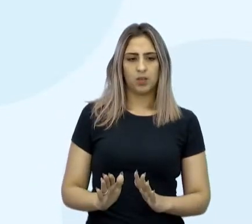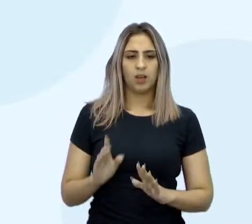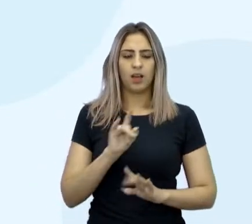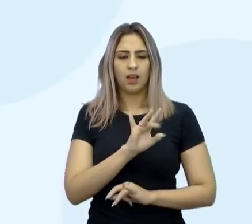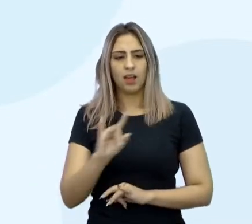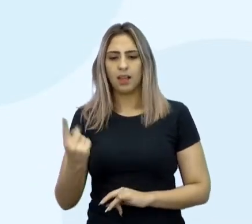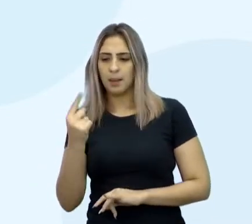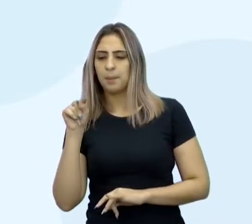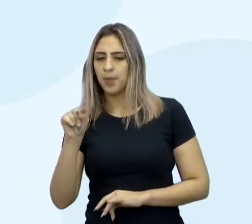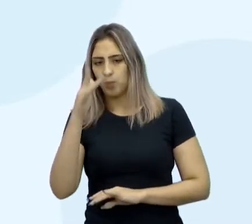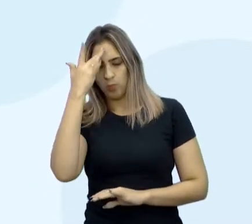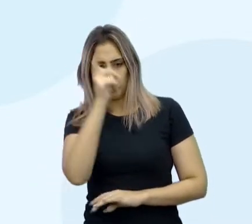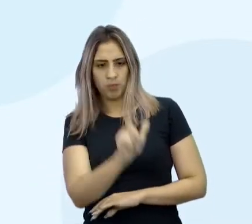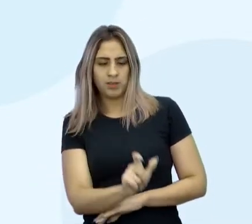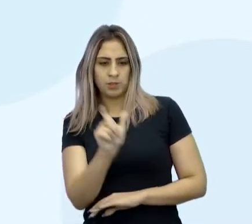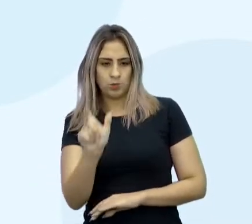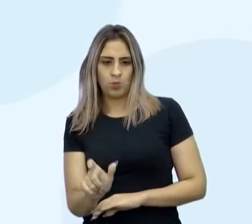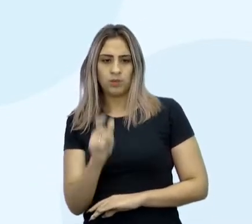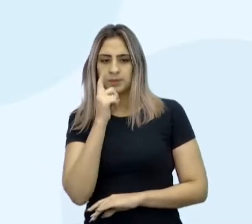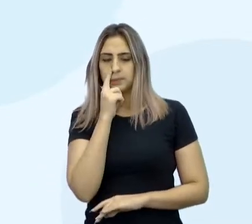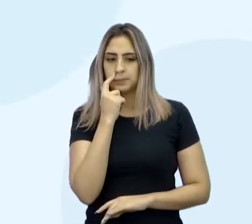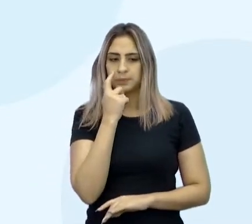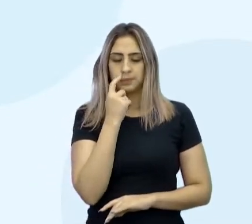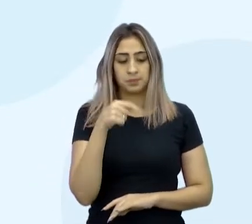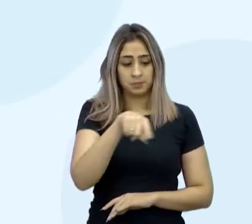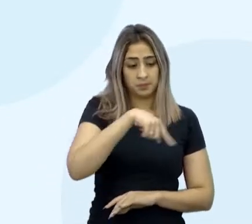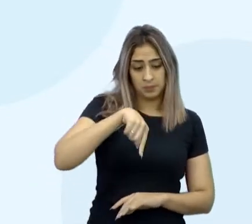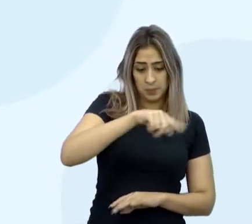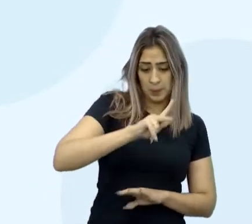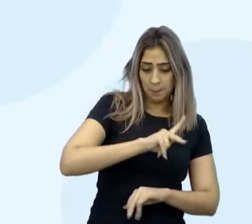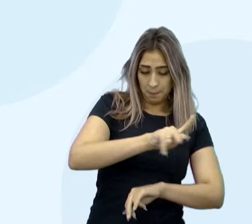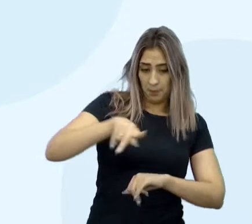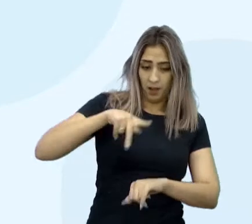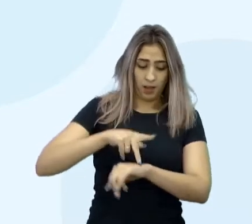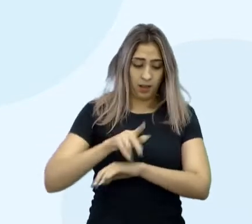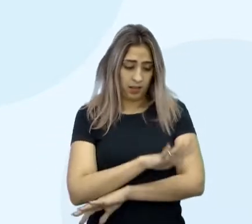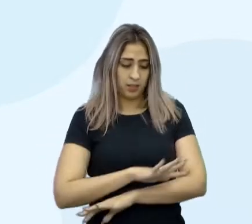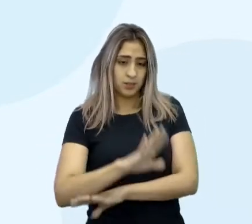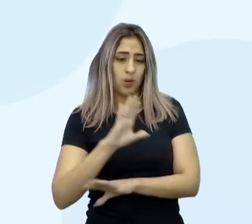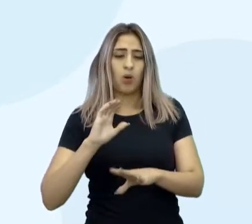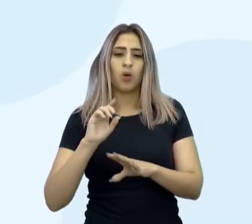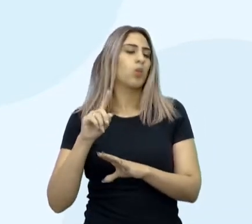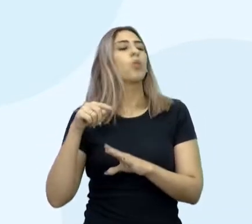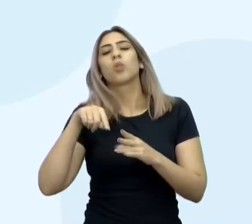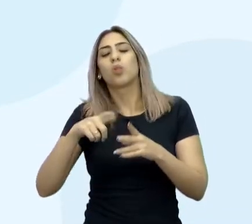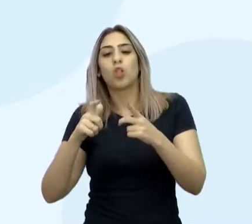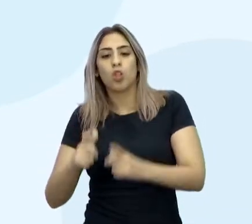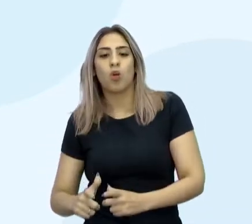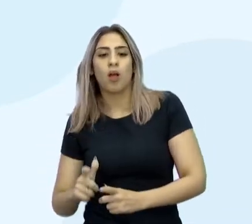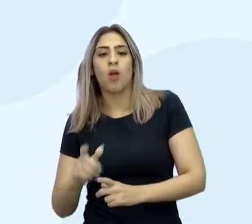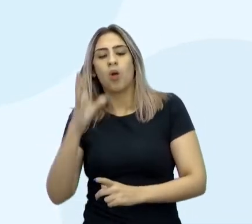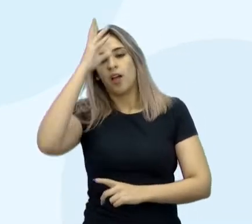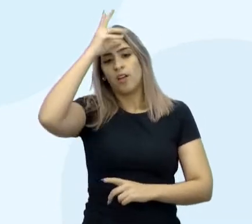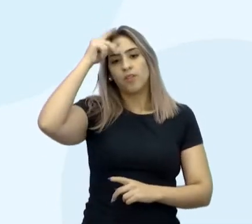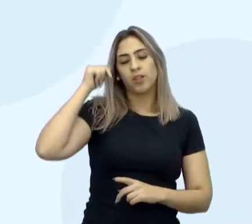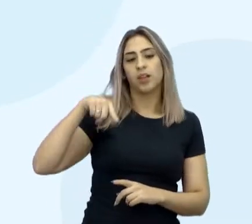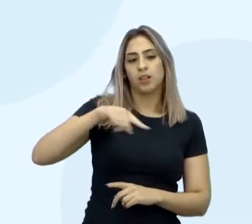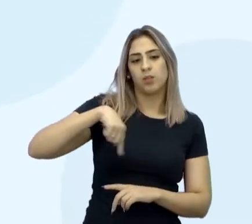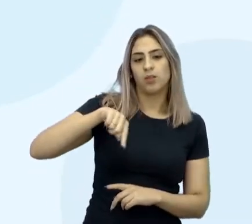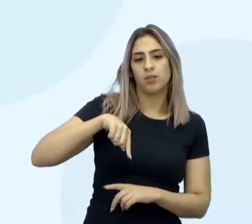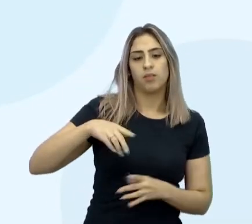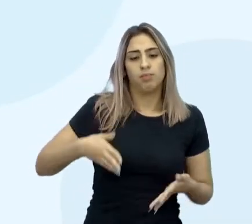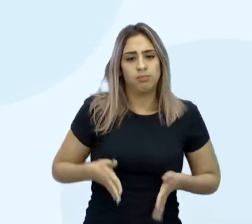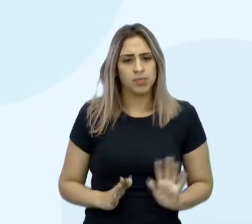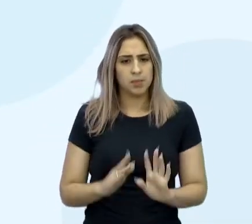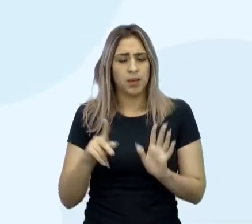1.000 habitantes. Boa parte dos países do continente africano, né, observando pela taxa de natalidade,